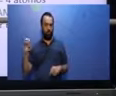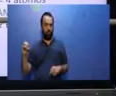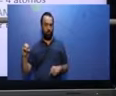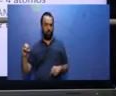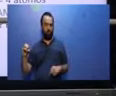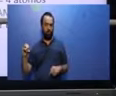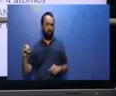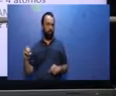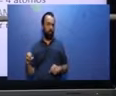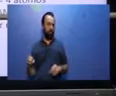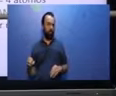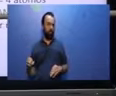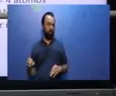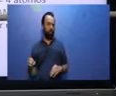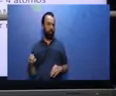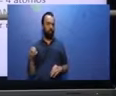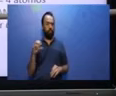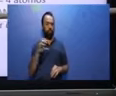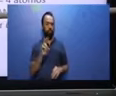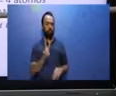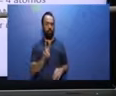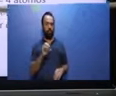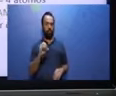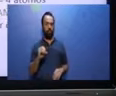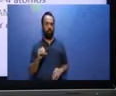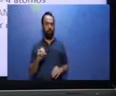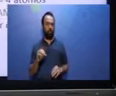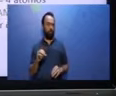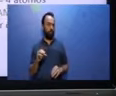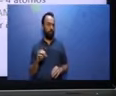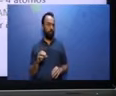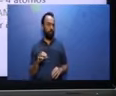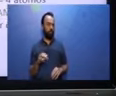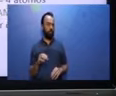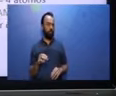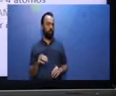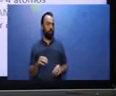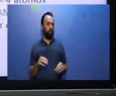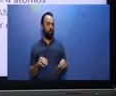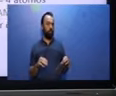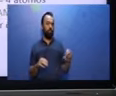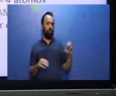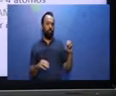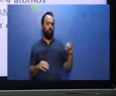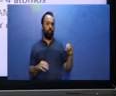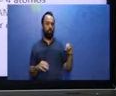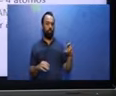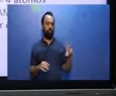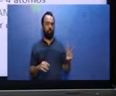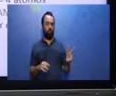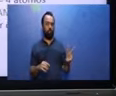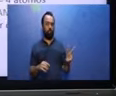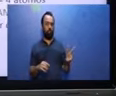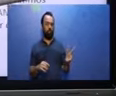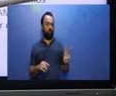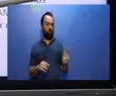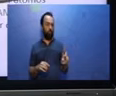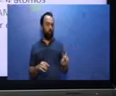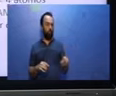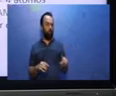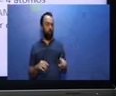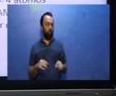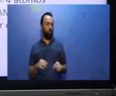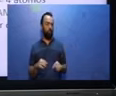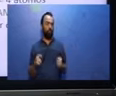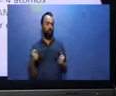né dois aqui mais dois aqui mais do lado do reagente a gente só tem dois pão que a